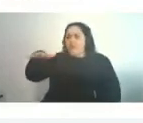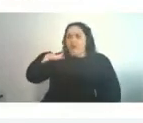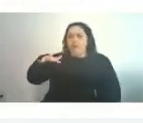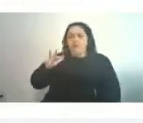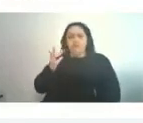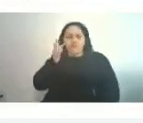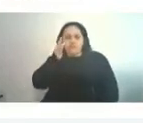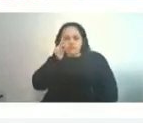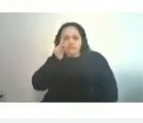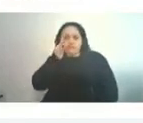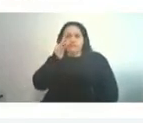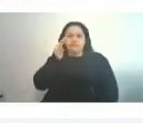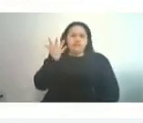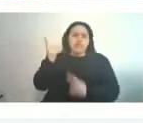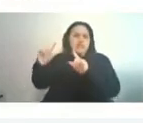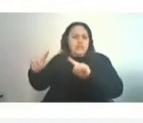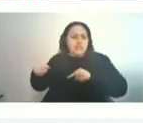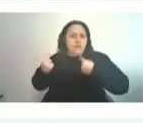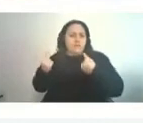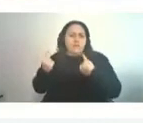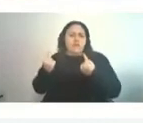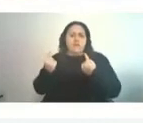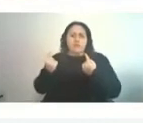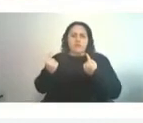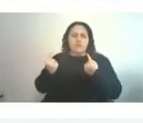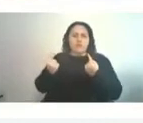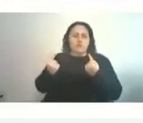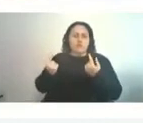né, de realizar um determinado tipo